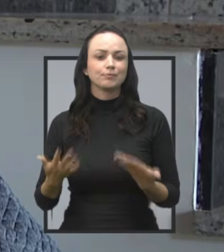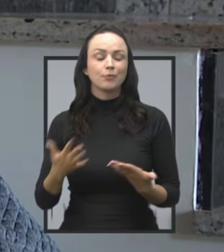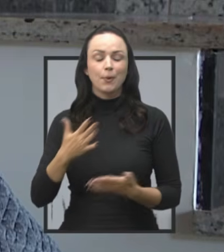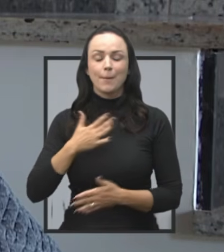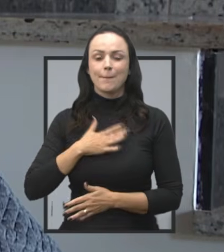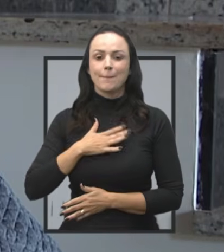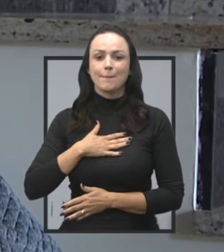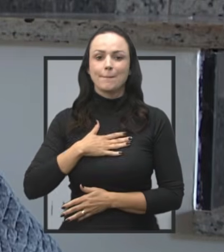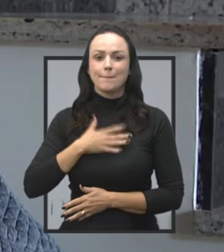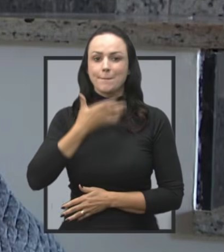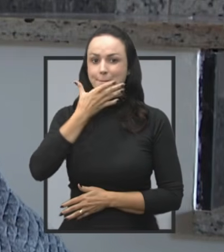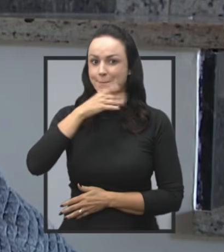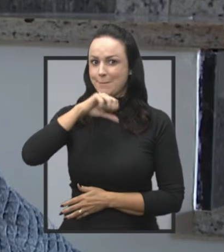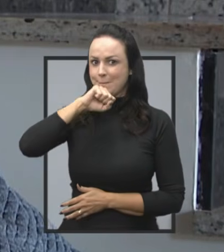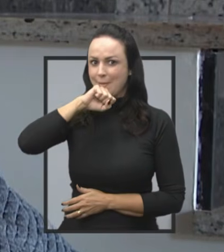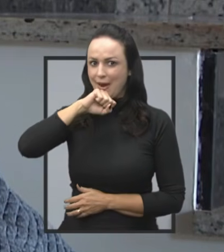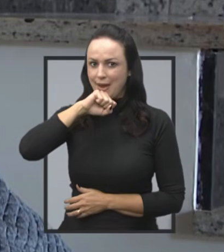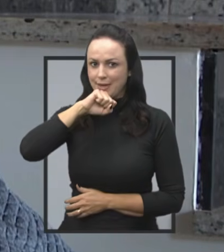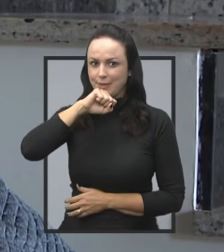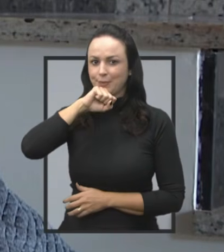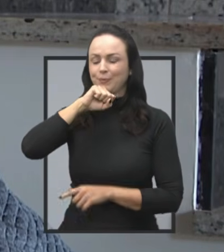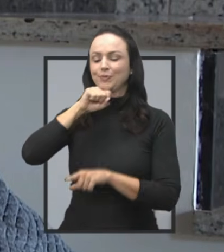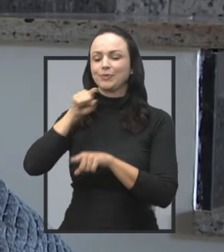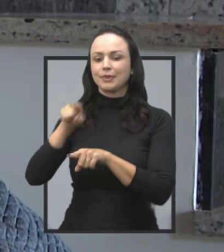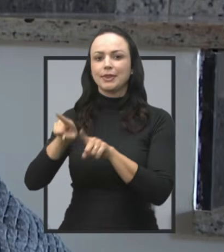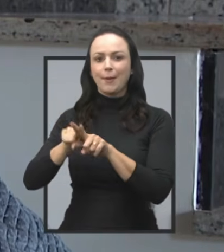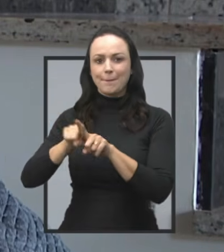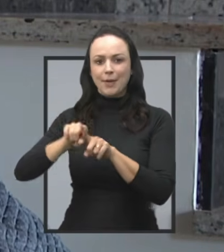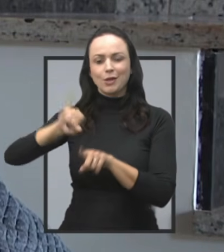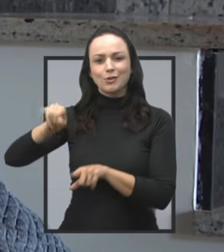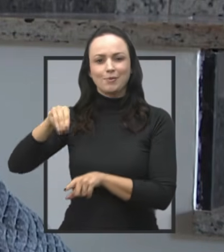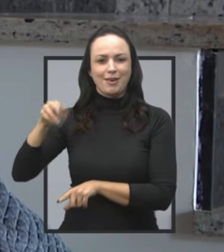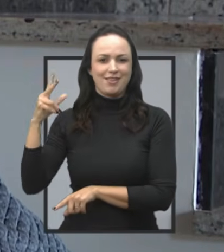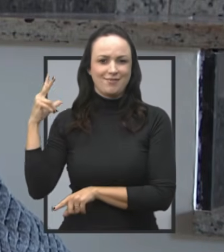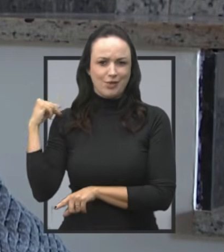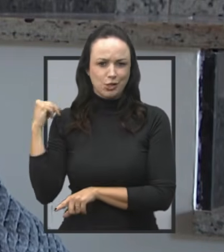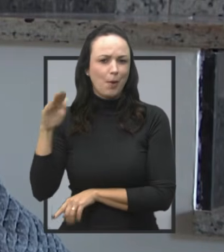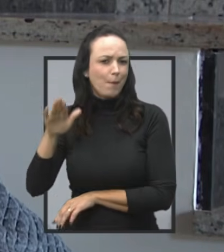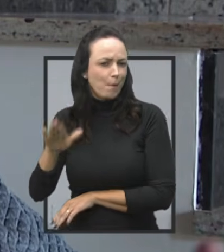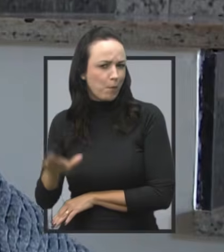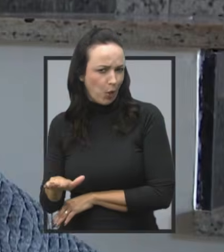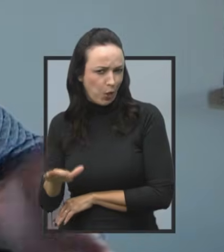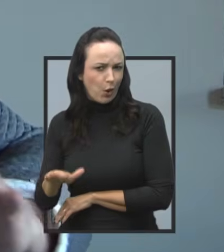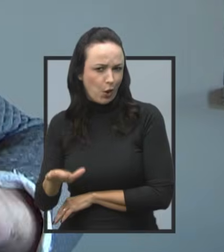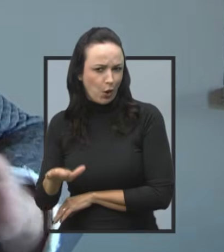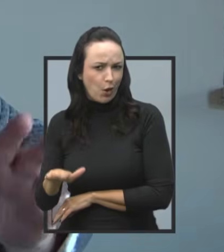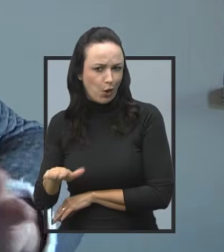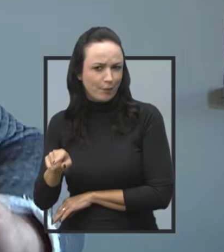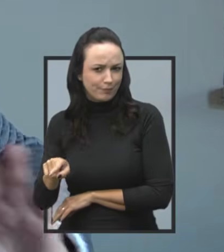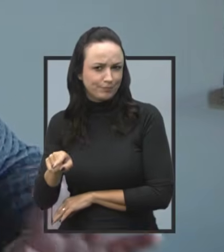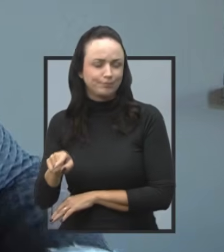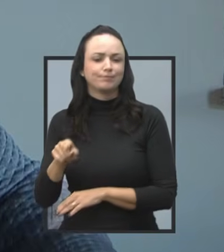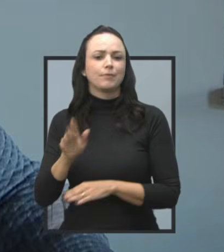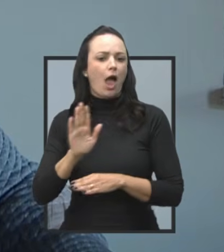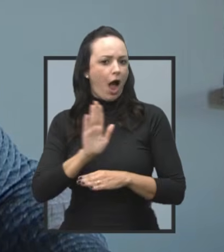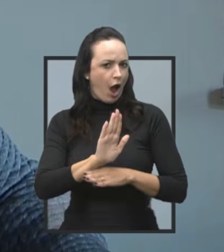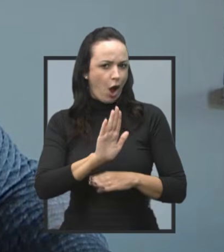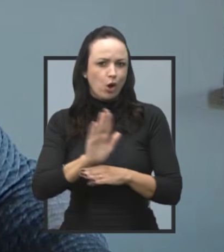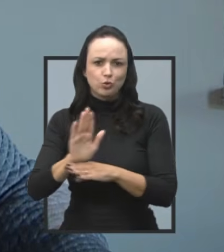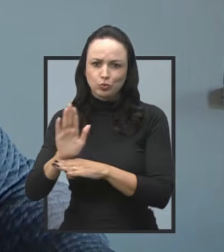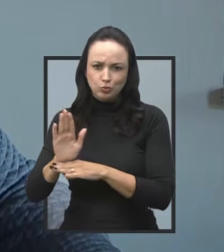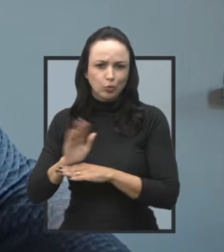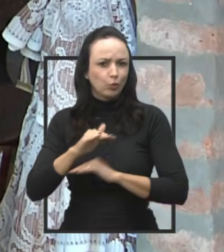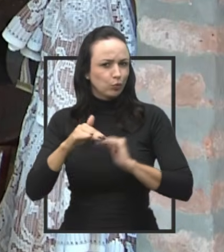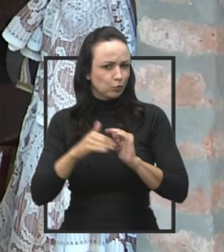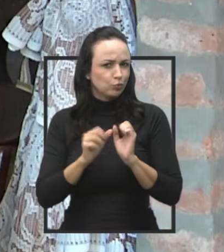E meu pai, ali o Zé Maria ainda era pequeno, mas já ajudava, não era